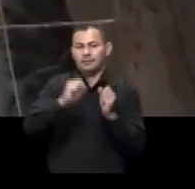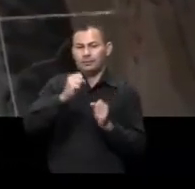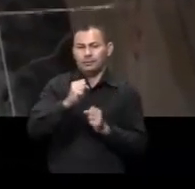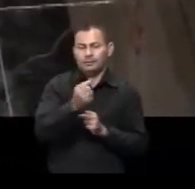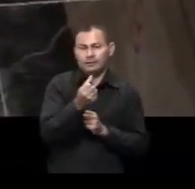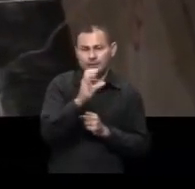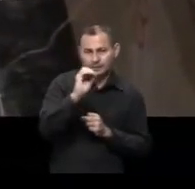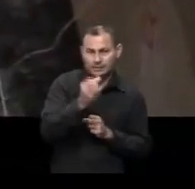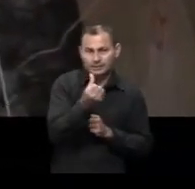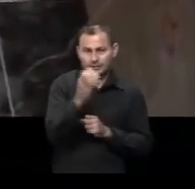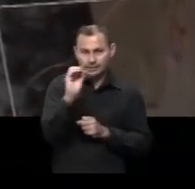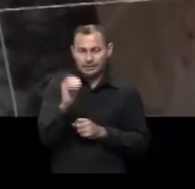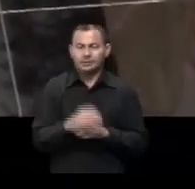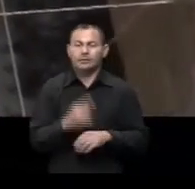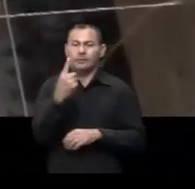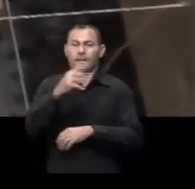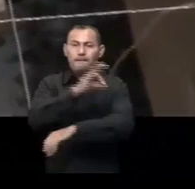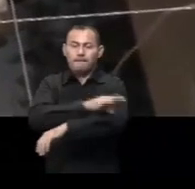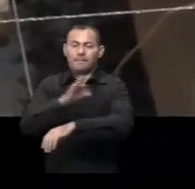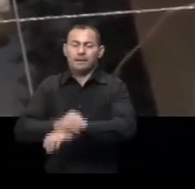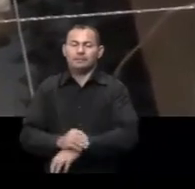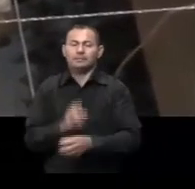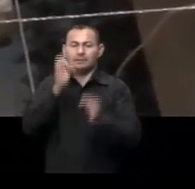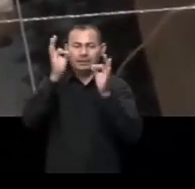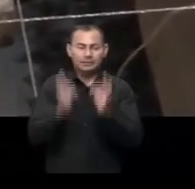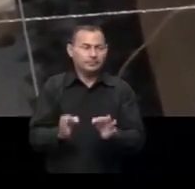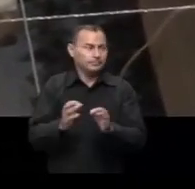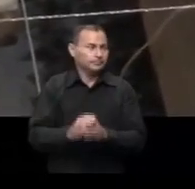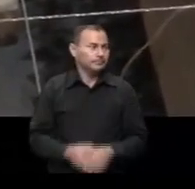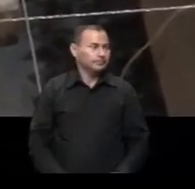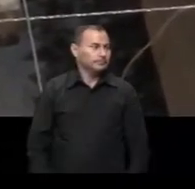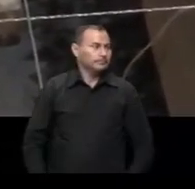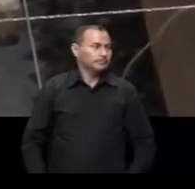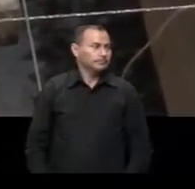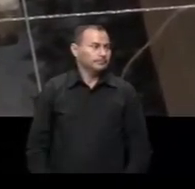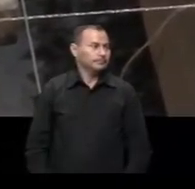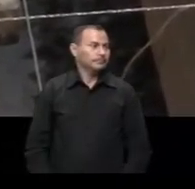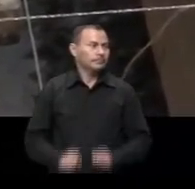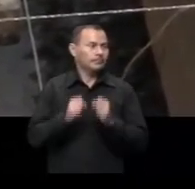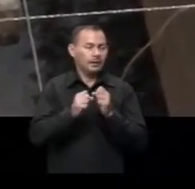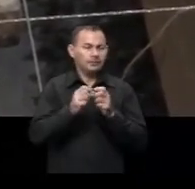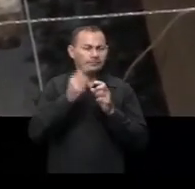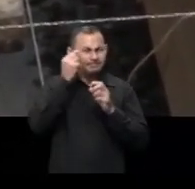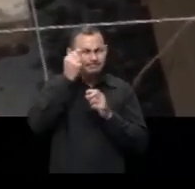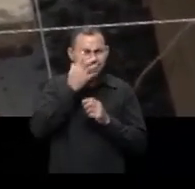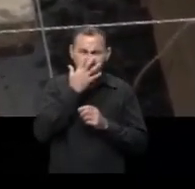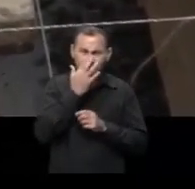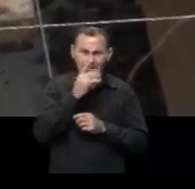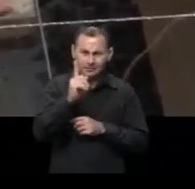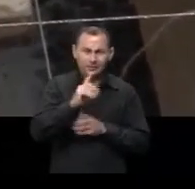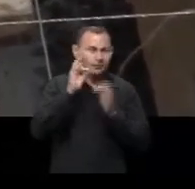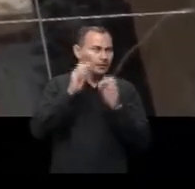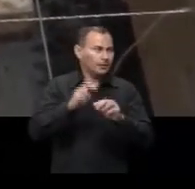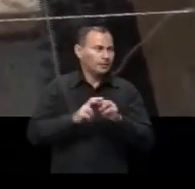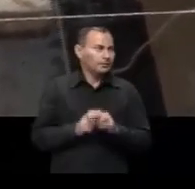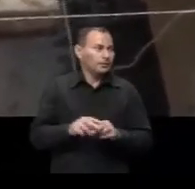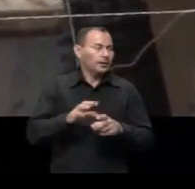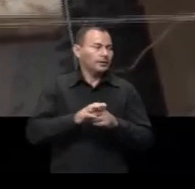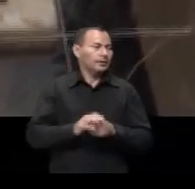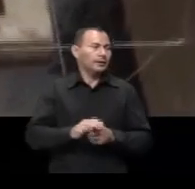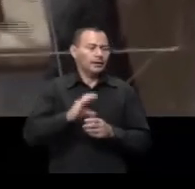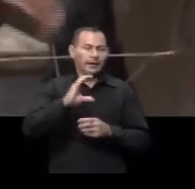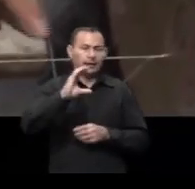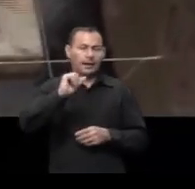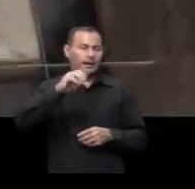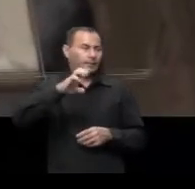80, 60, 1 metro, tá? Então a gente vê que está certinho o esquadro. Pode dar uma impressão que não, mas é por causa do ângulo da